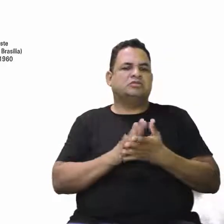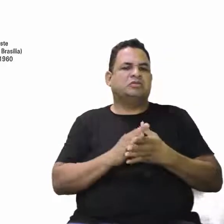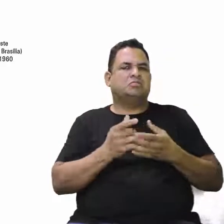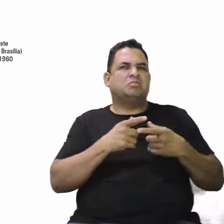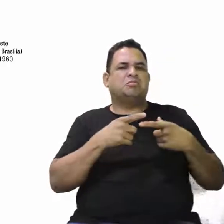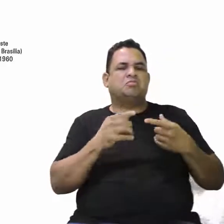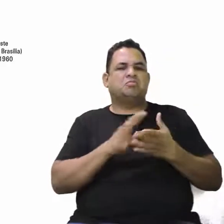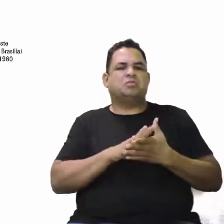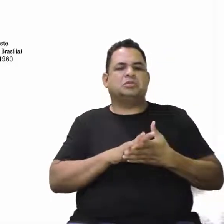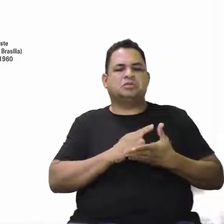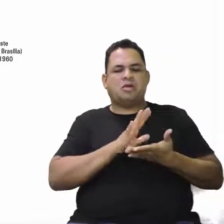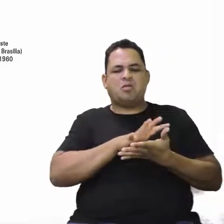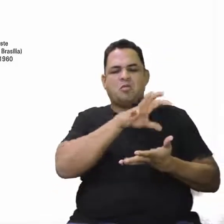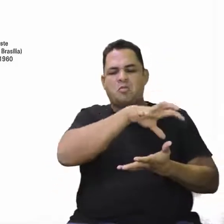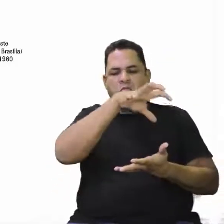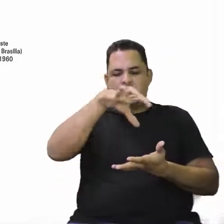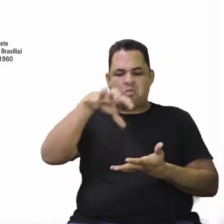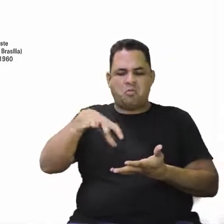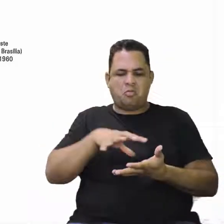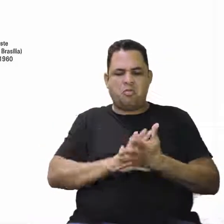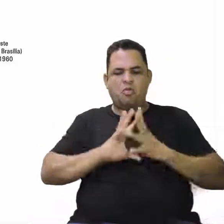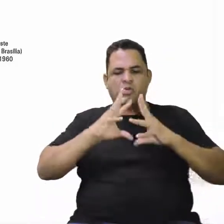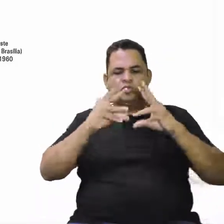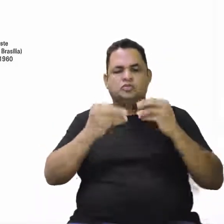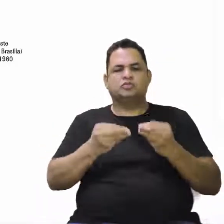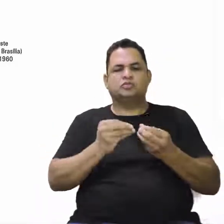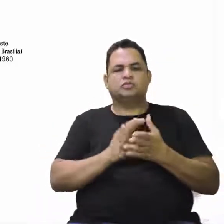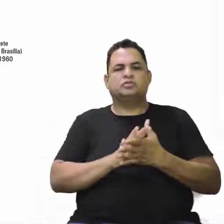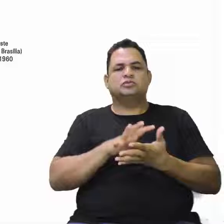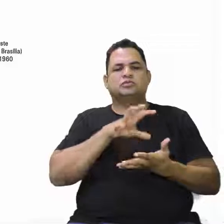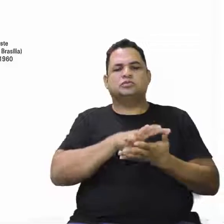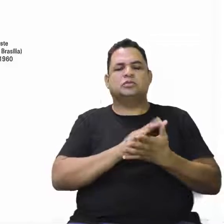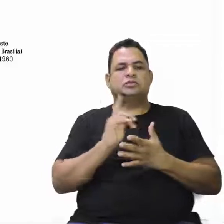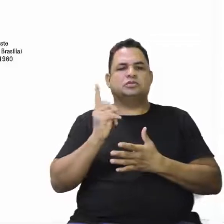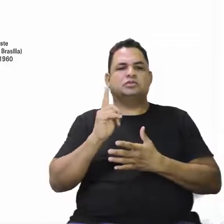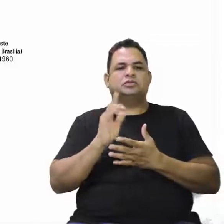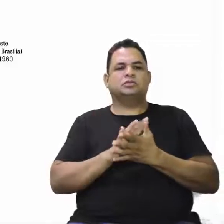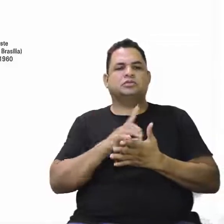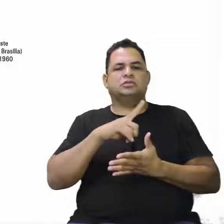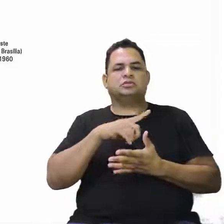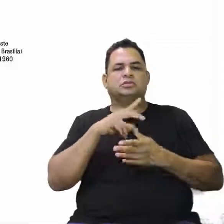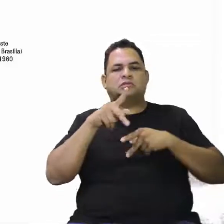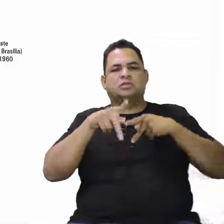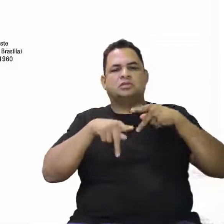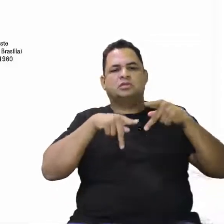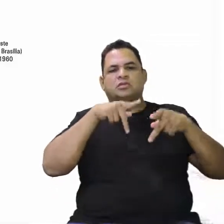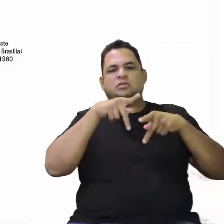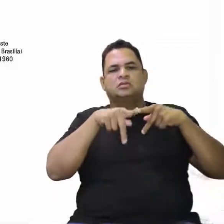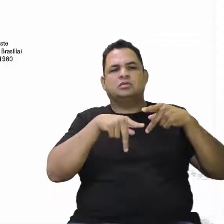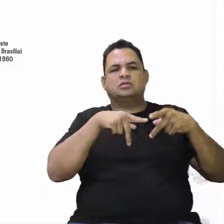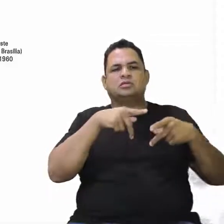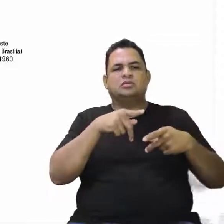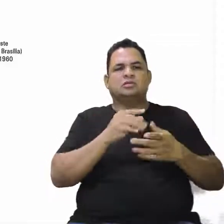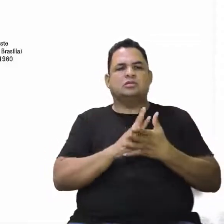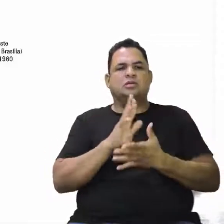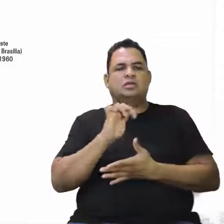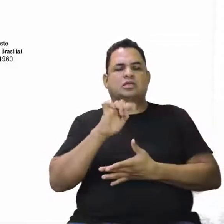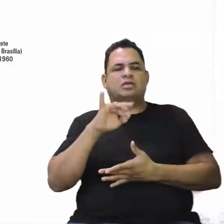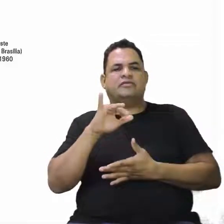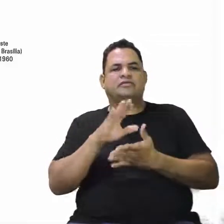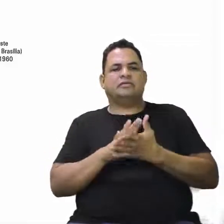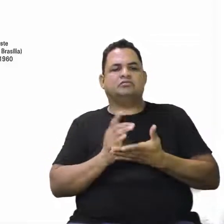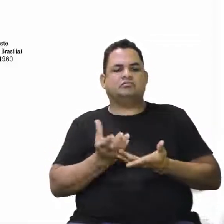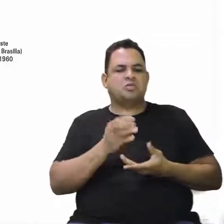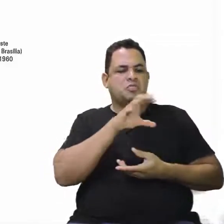maciça que preencheu todo o espaço geográfico de Rondônia. A gente teve aí um povoamento aí rarefeito,